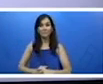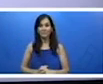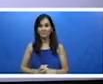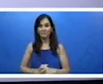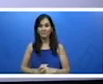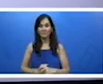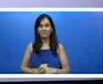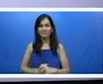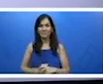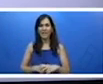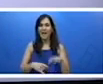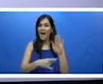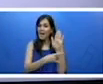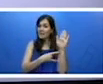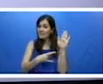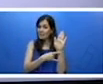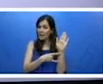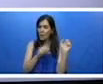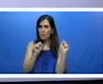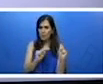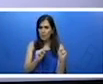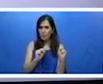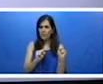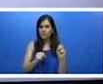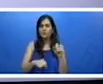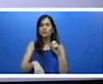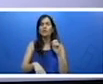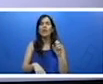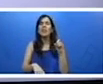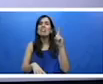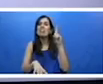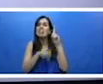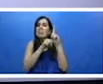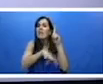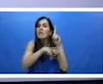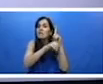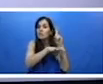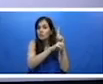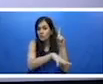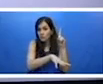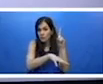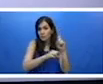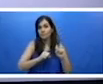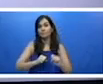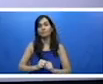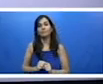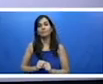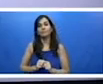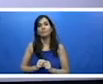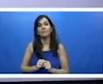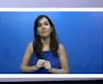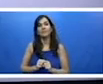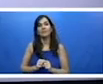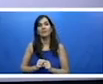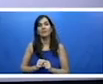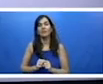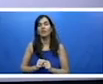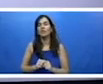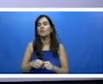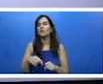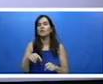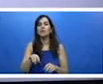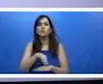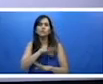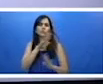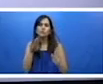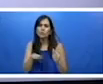A resenha ela pode ser descritiva, no caso de técnica ou científica. Em geral, se limita ao resumo de obras